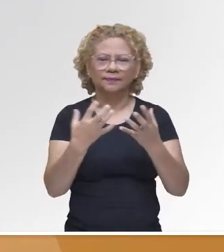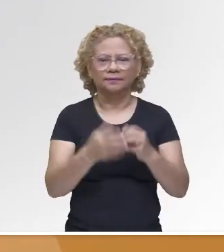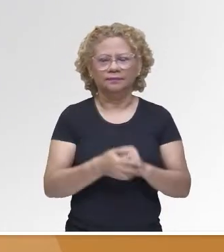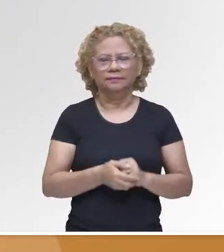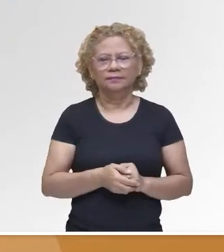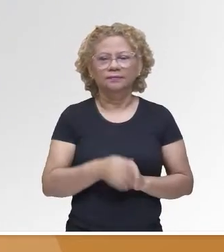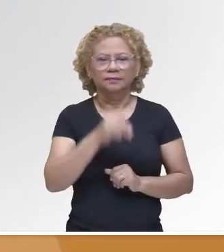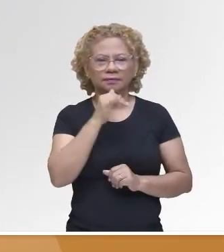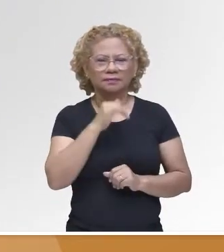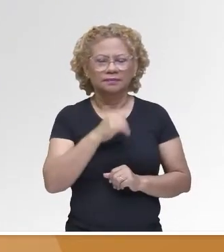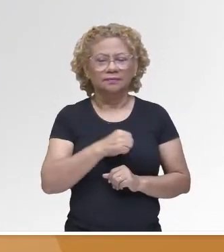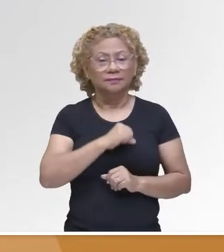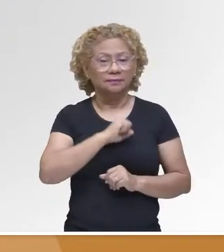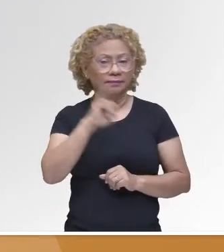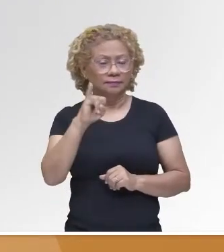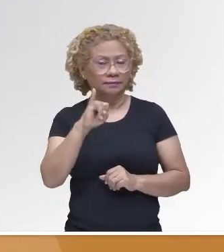doença,